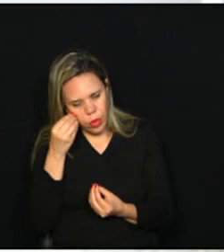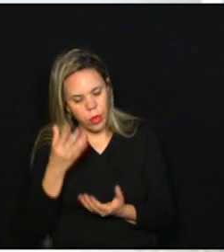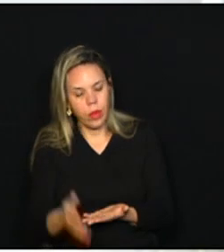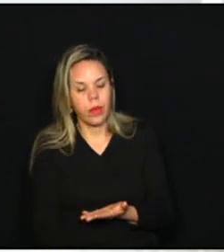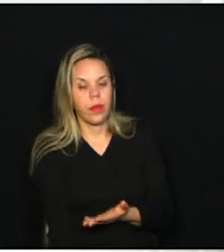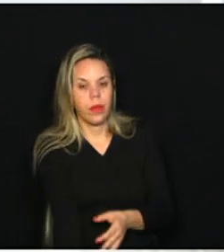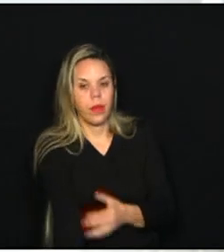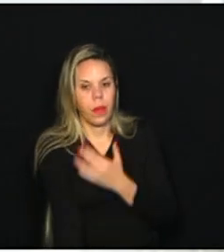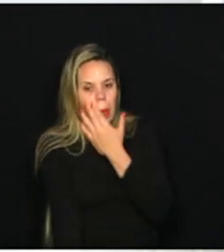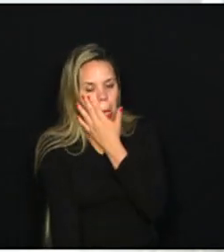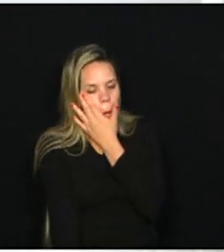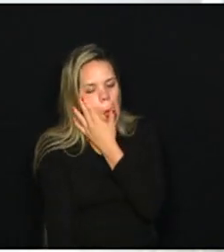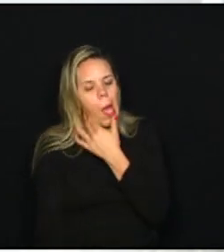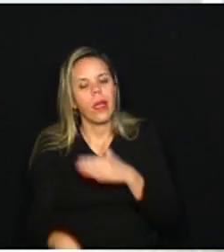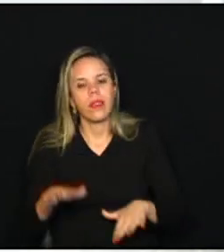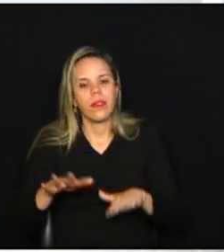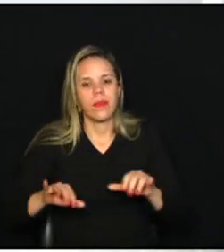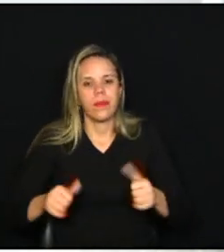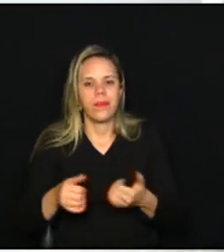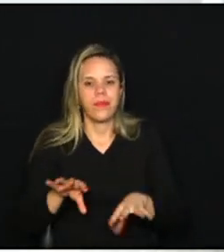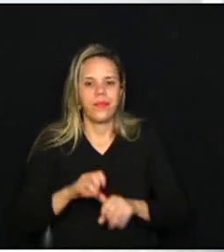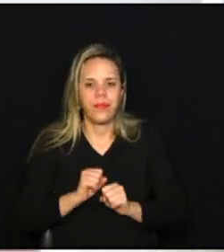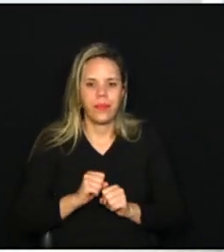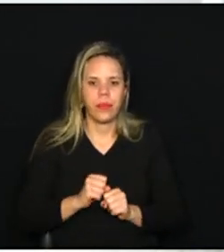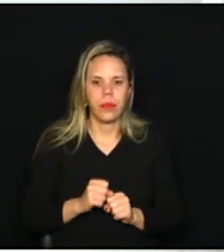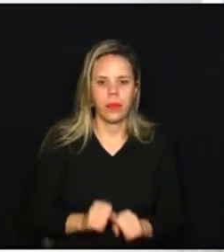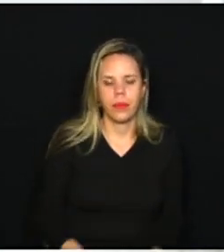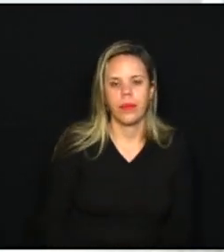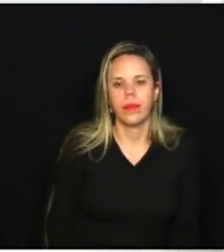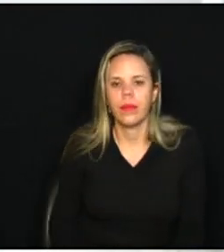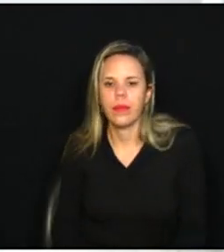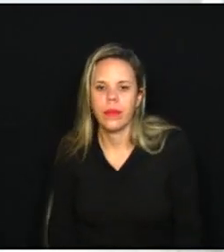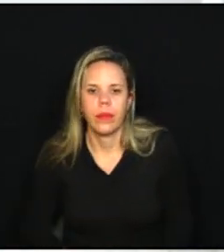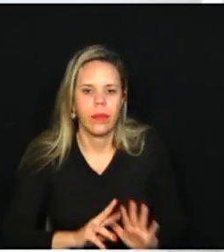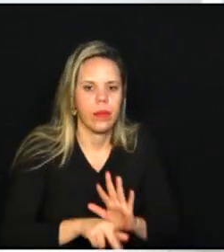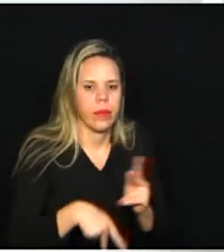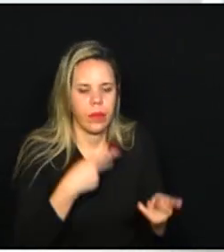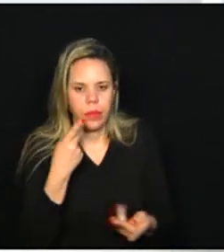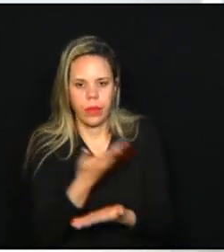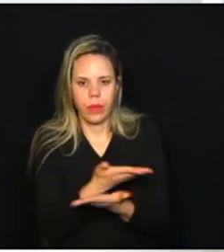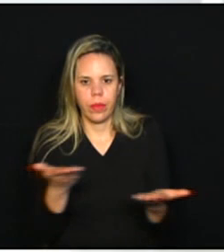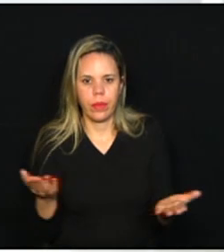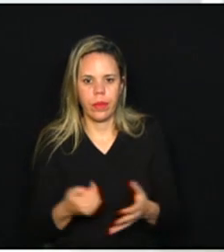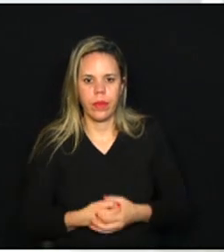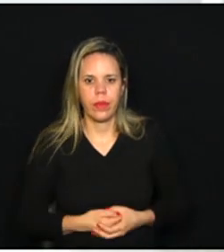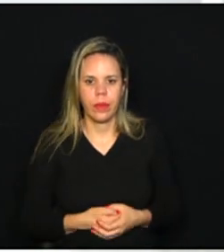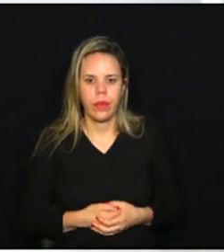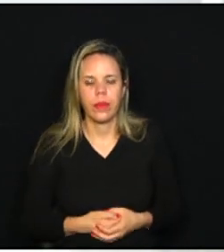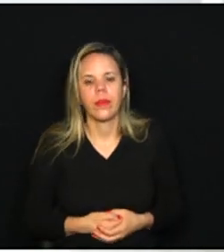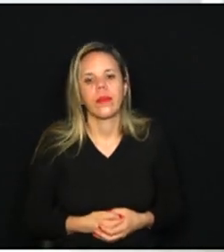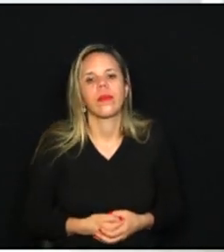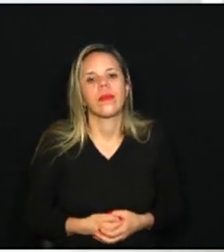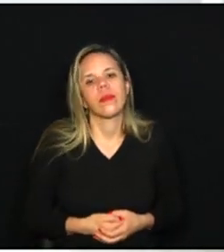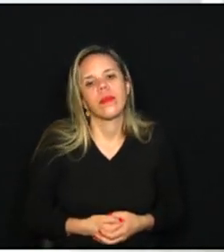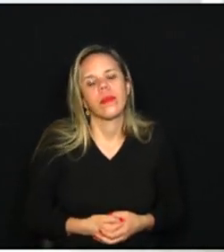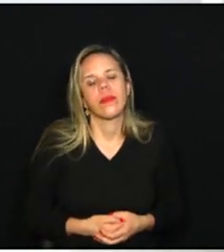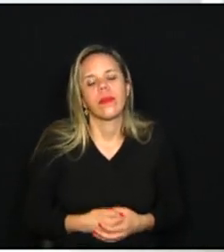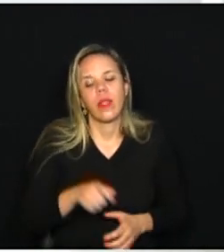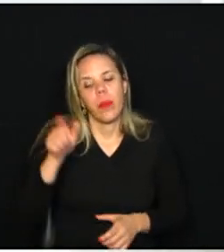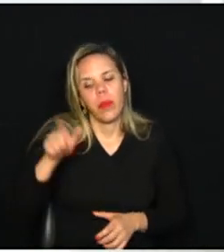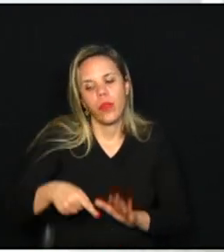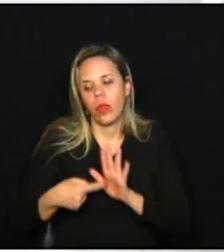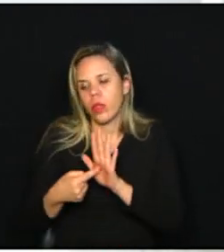às vezes também testar positivo, como até vários de vocês falaram, vai ser um assintomático,